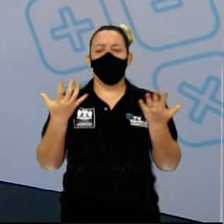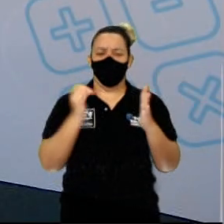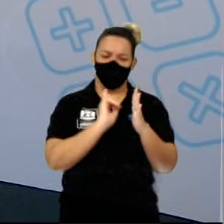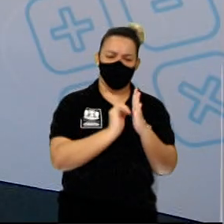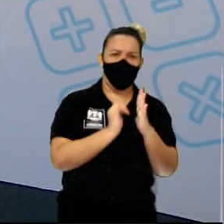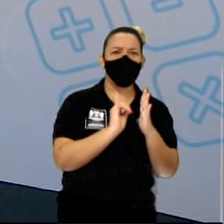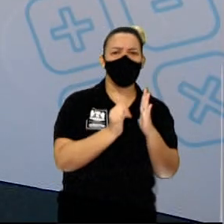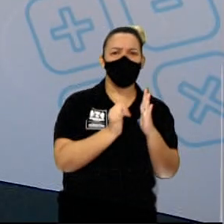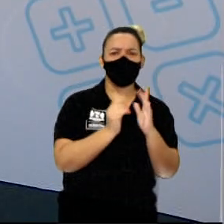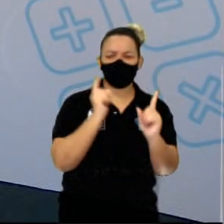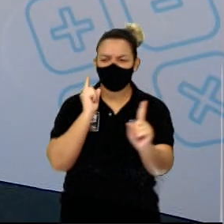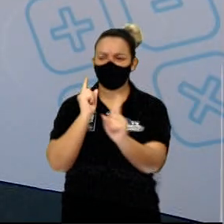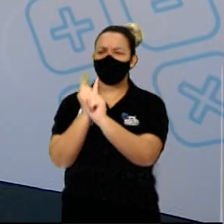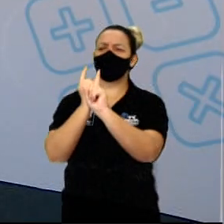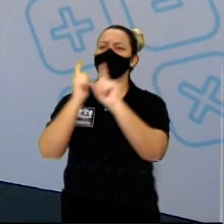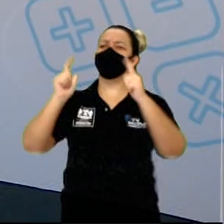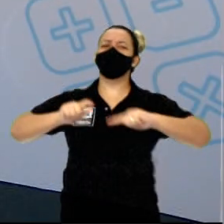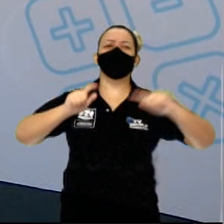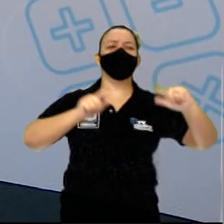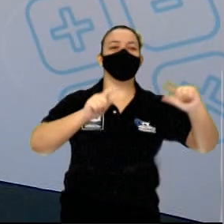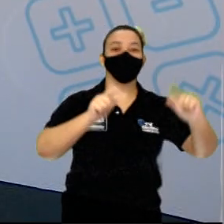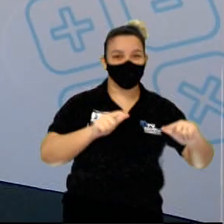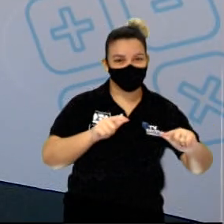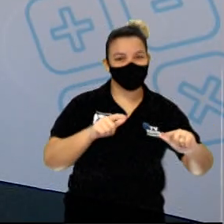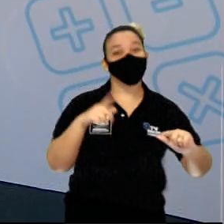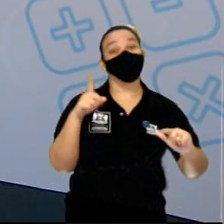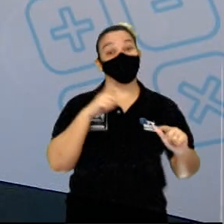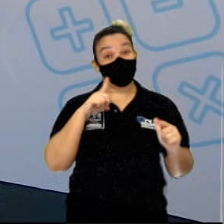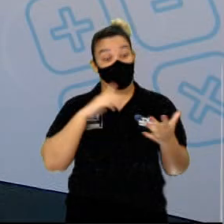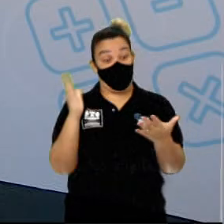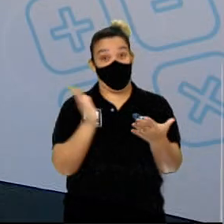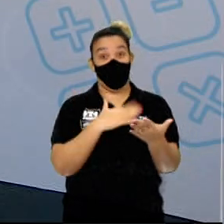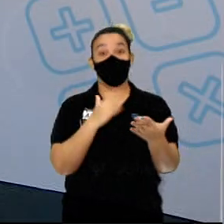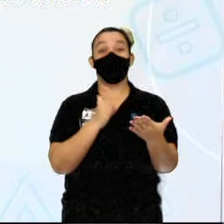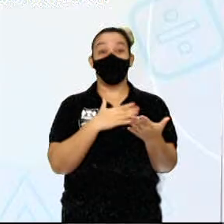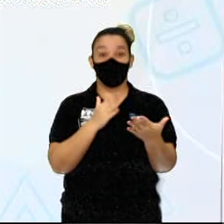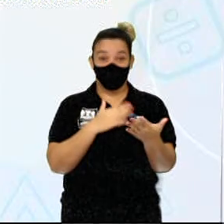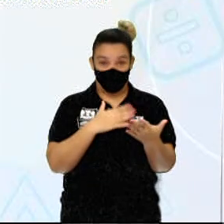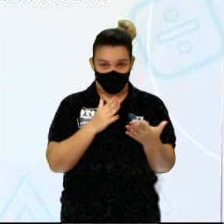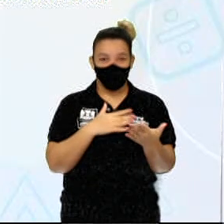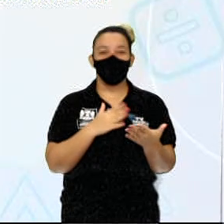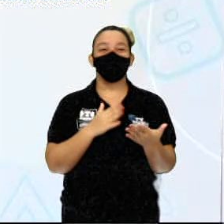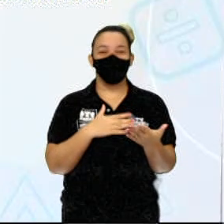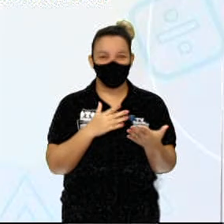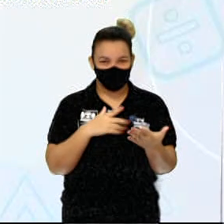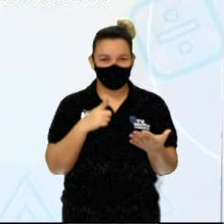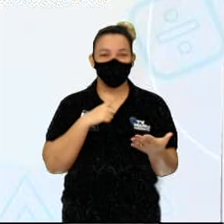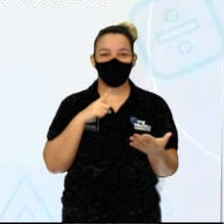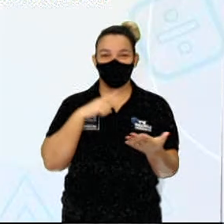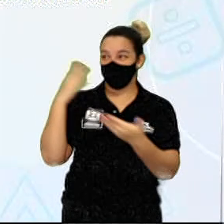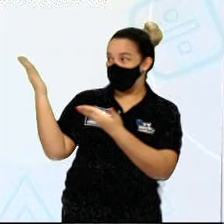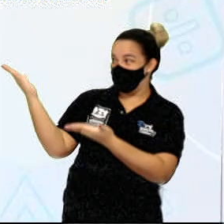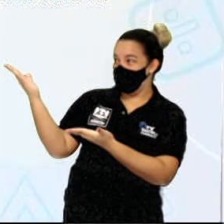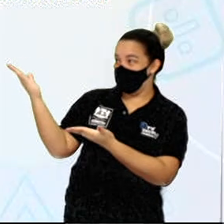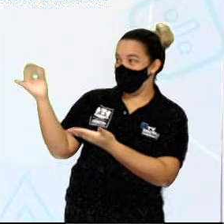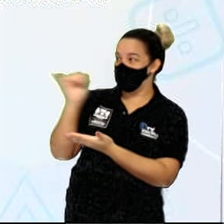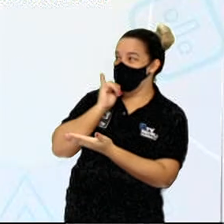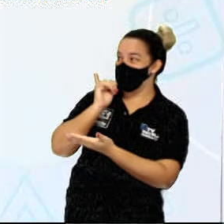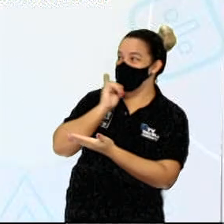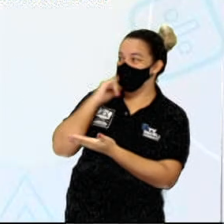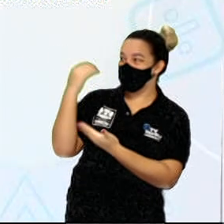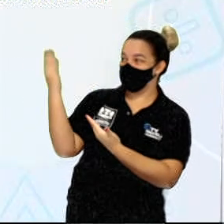encontro as fábulas? Bom, as fábulas elas são encontradas em livros, como um exemplo aí das fábulas de Esopo. Isso aqui é um